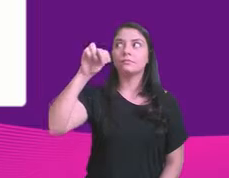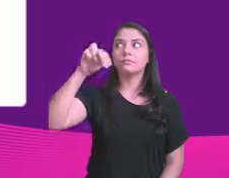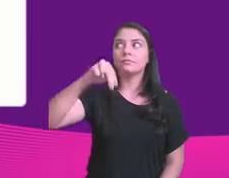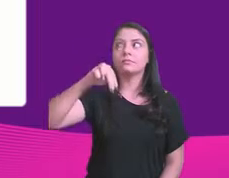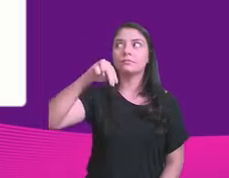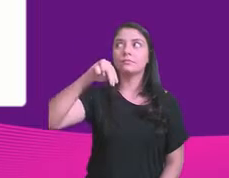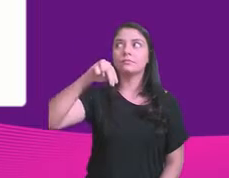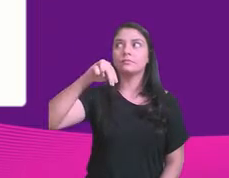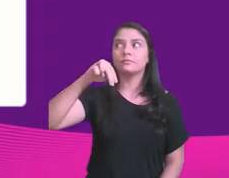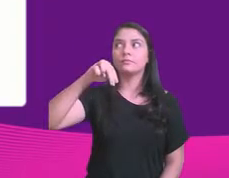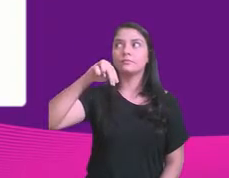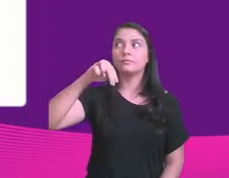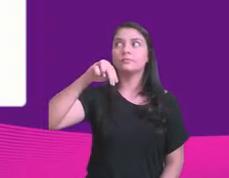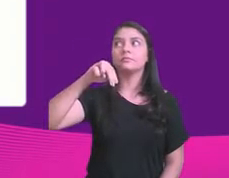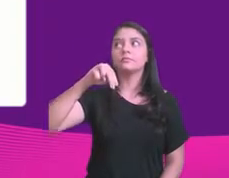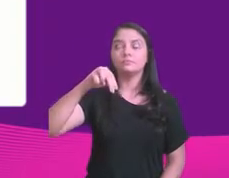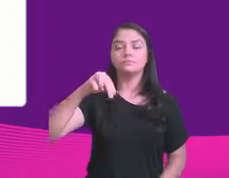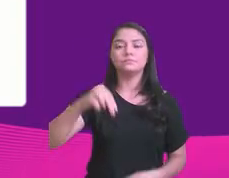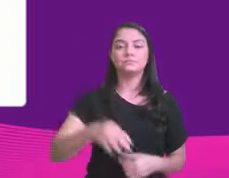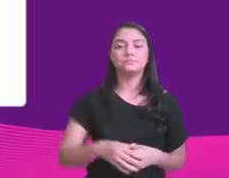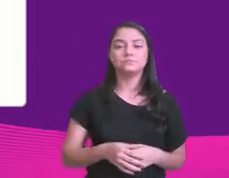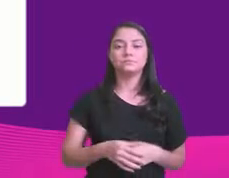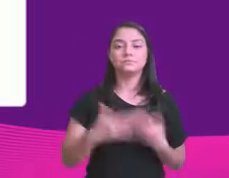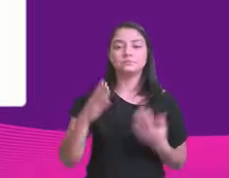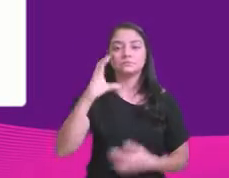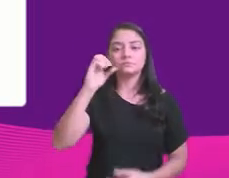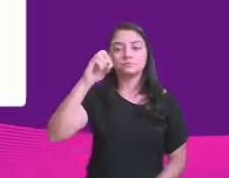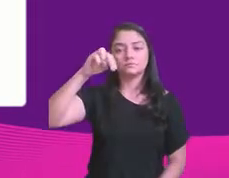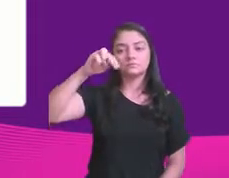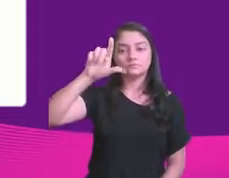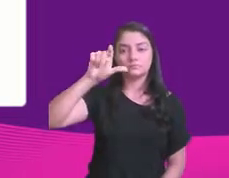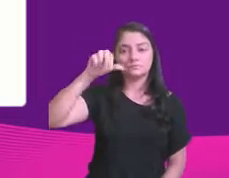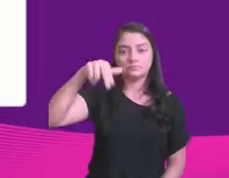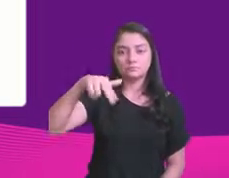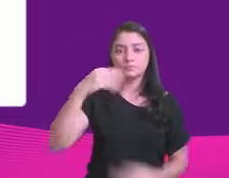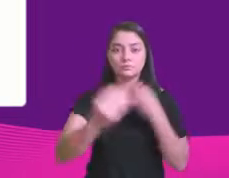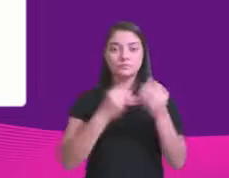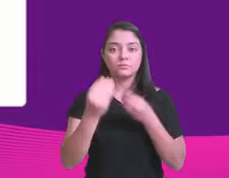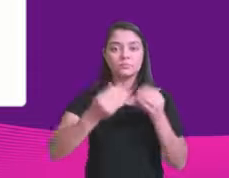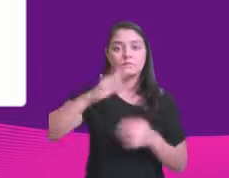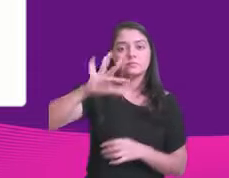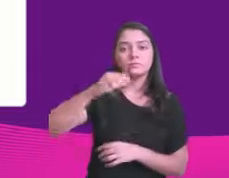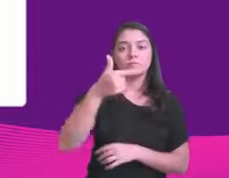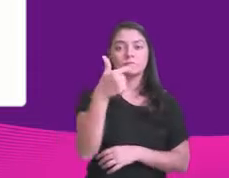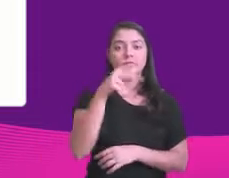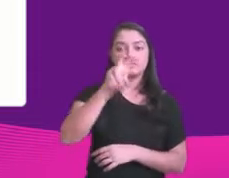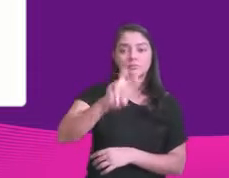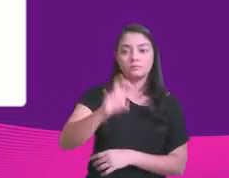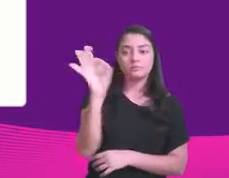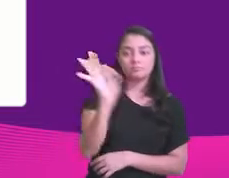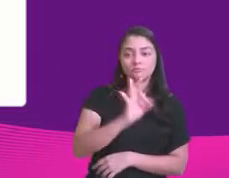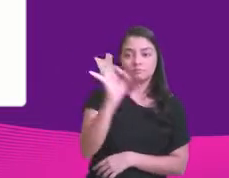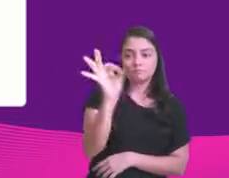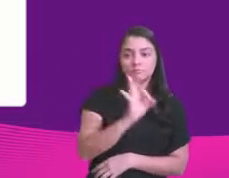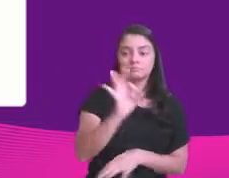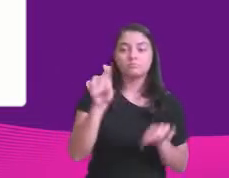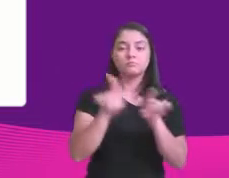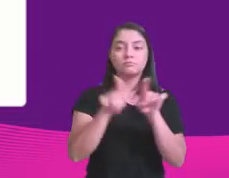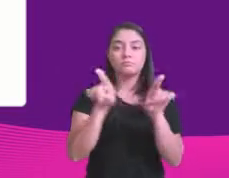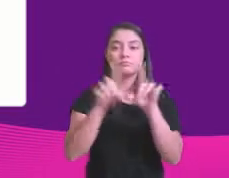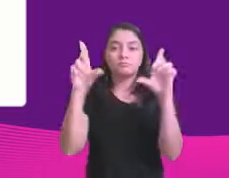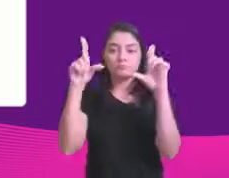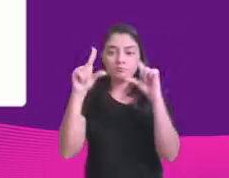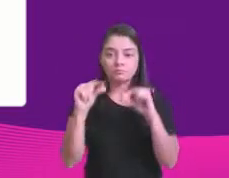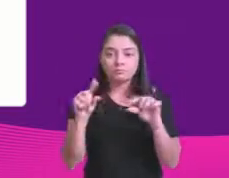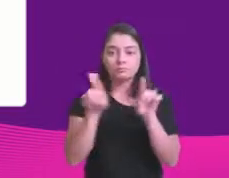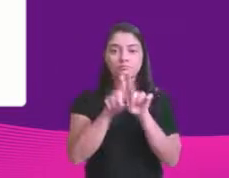cólon é grande, 22%, o acometimento peritoneal em torno de 25%, cai bastante a sobrevida quando a gente tem acometimento